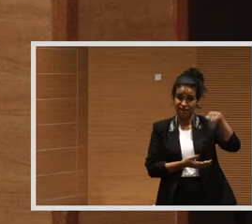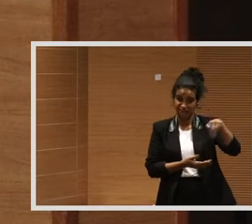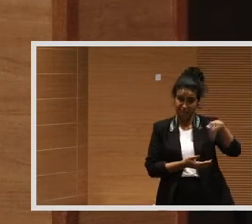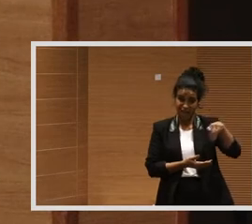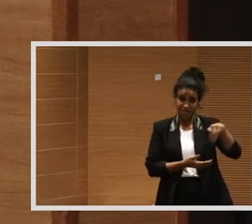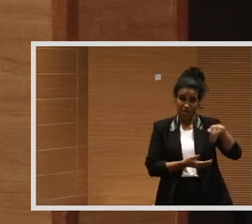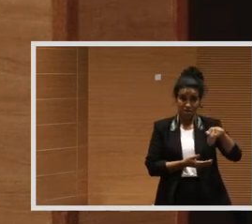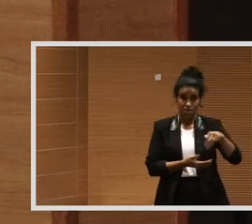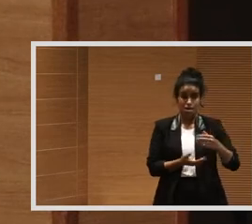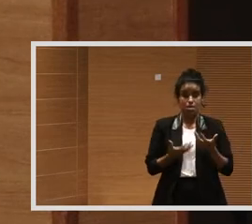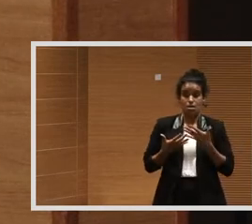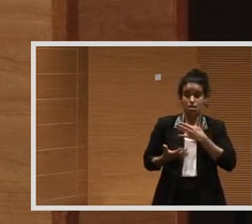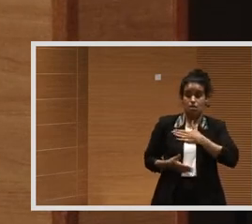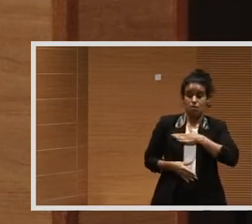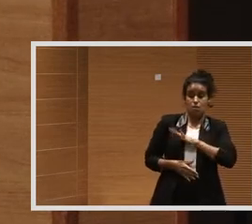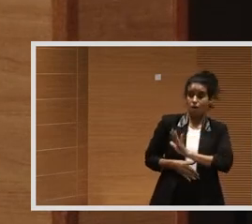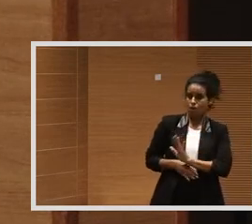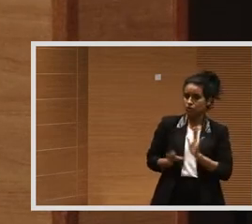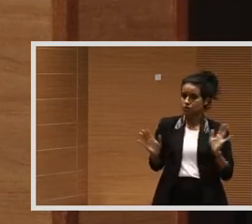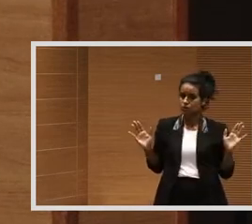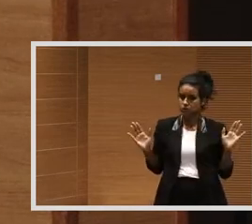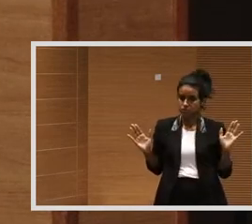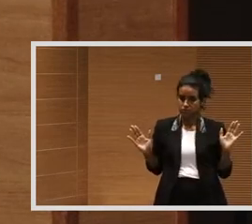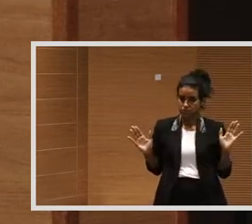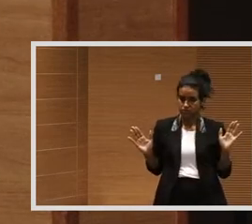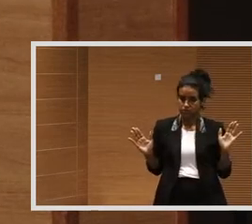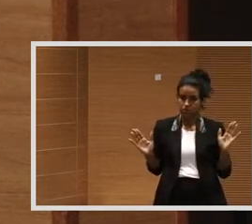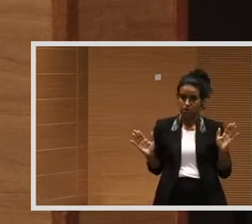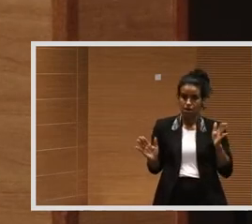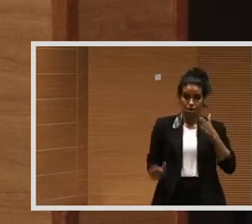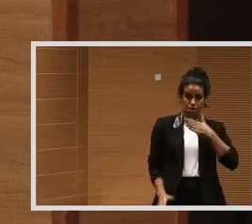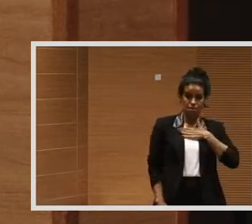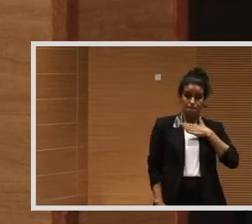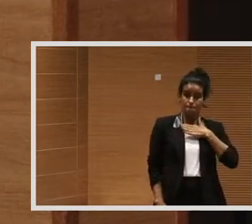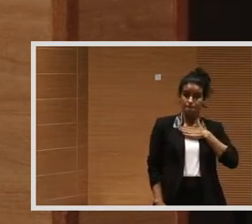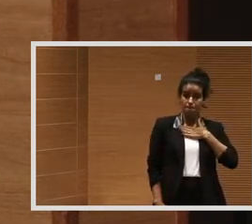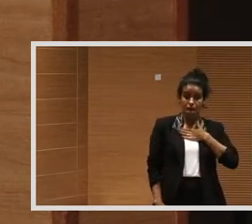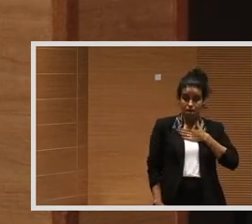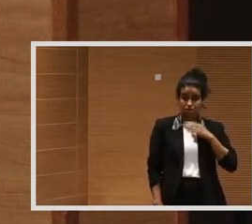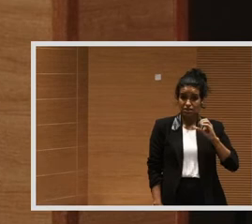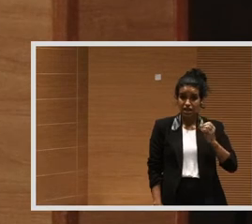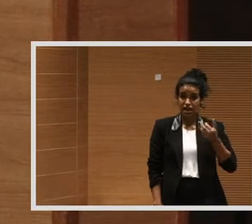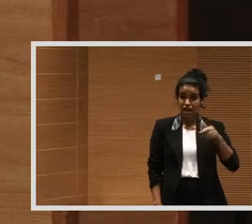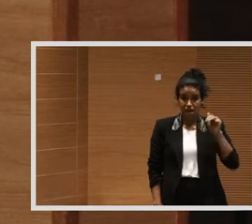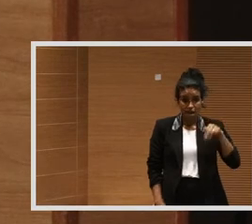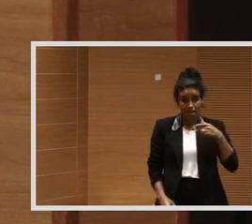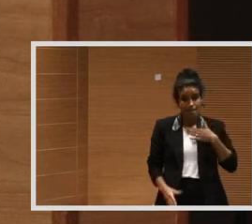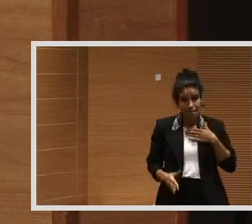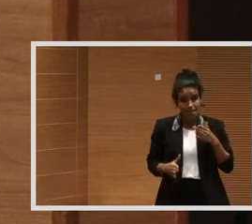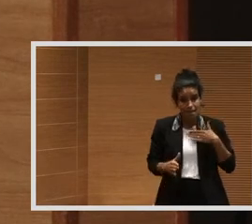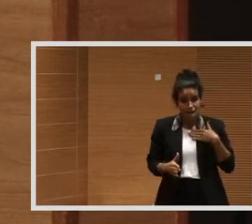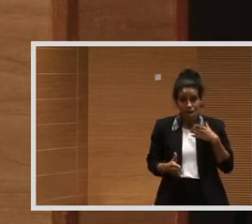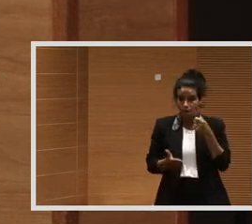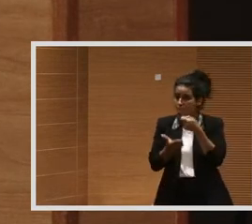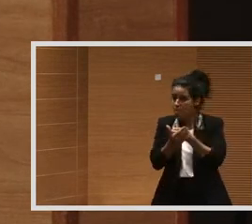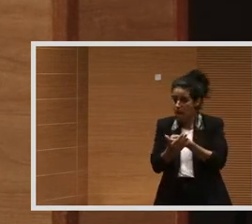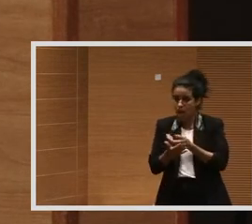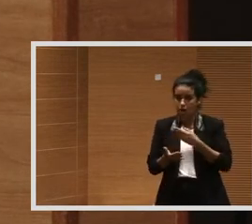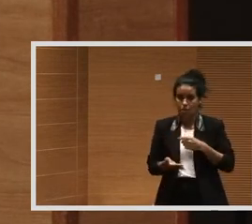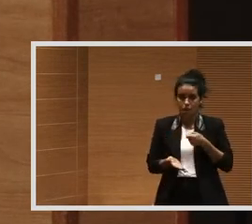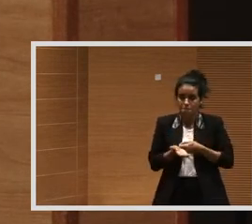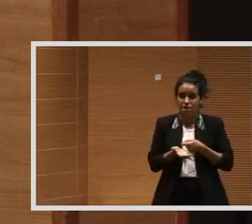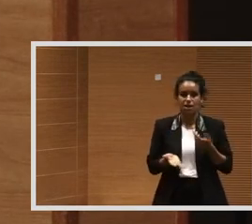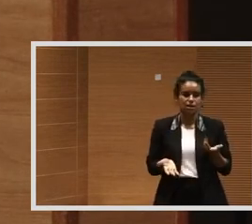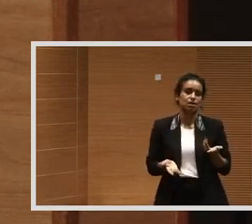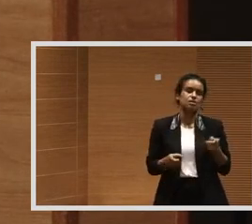duas coisas que eu queria botar. Um, no meu CRM. CRM a contragosto. E outro, quando foi na minha